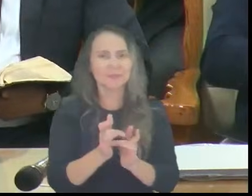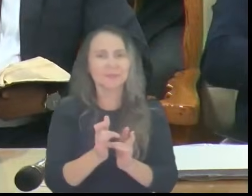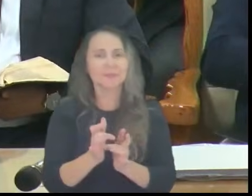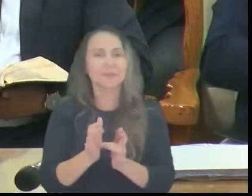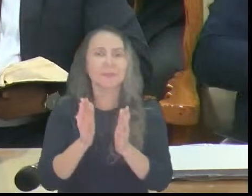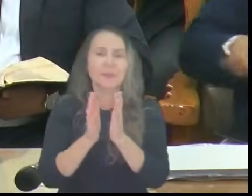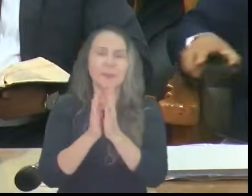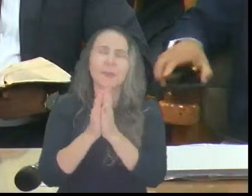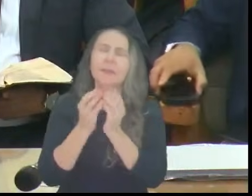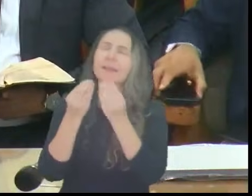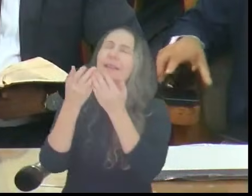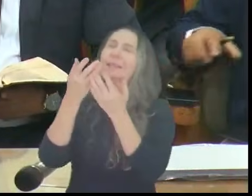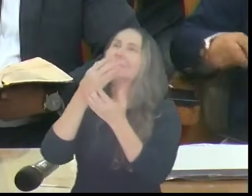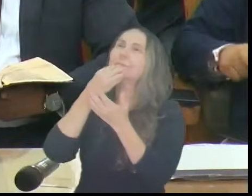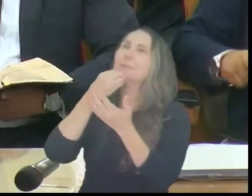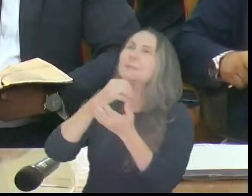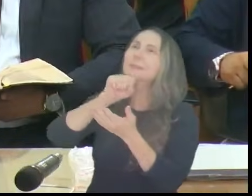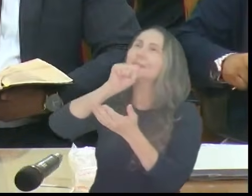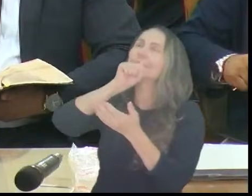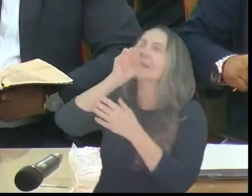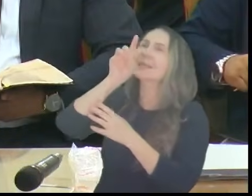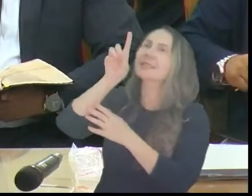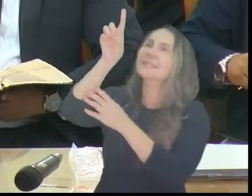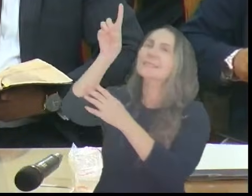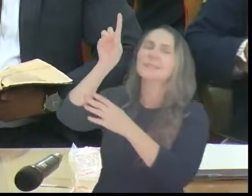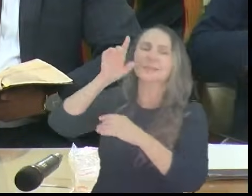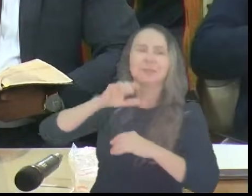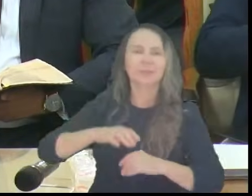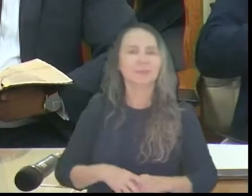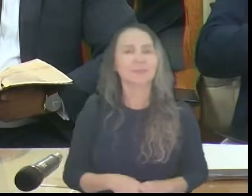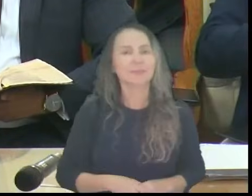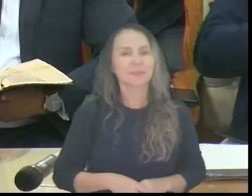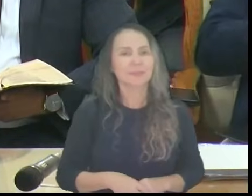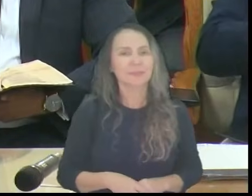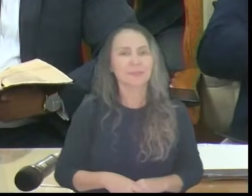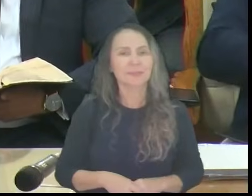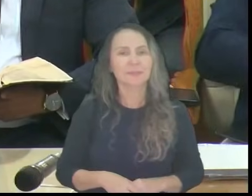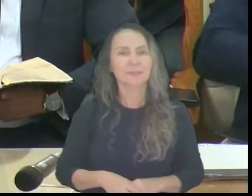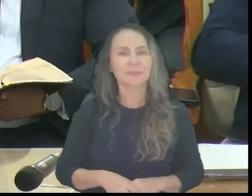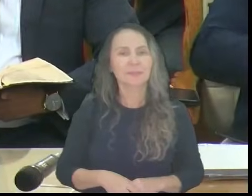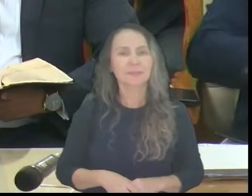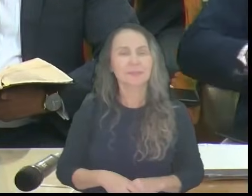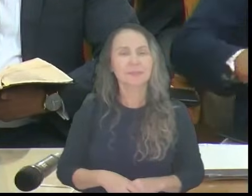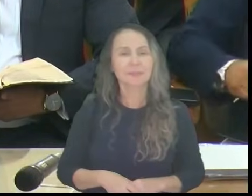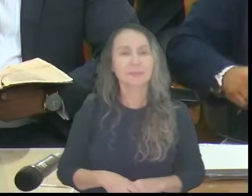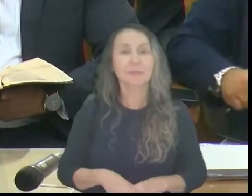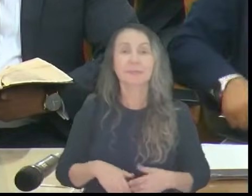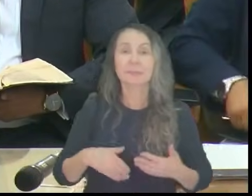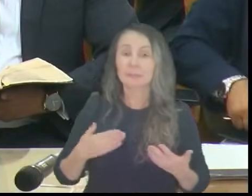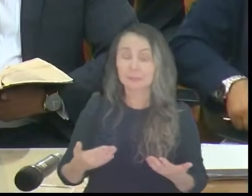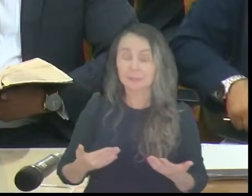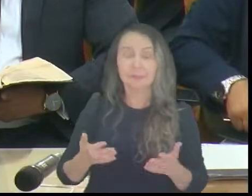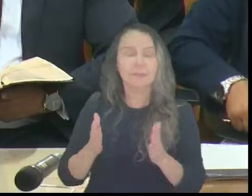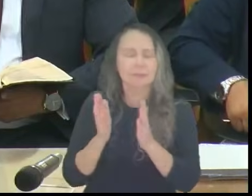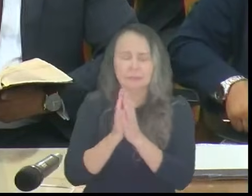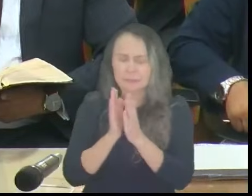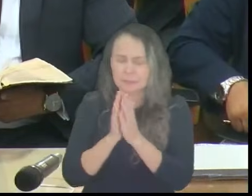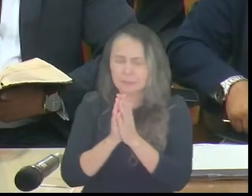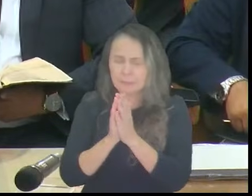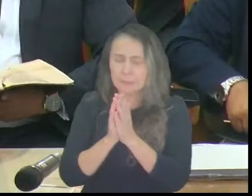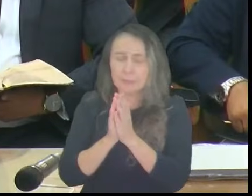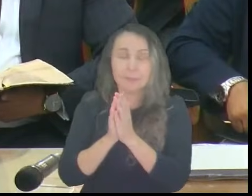orar a Deus. Perdoai os nossos pecados. Então, quando é no fim da oração,